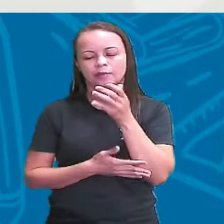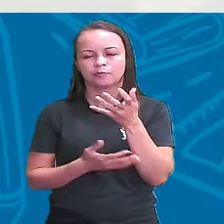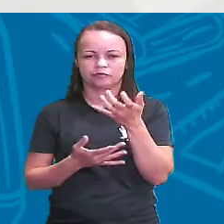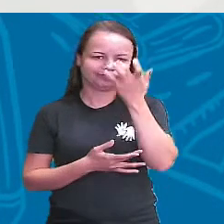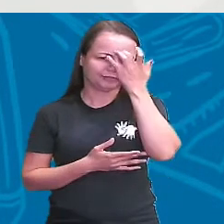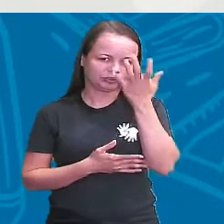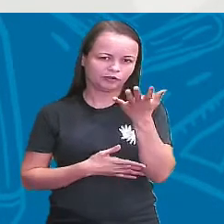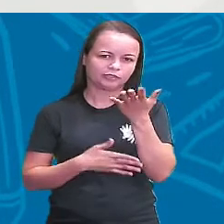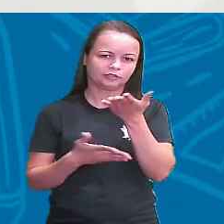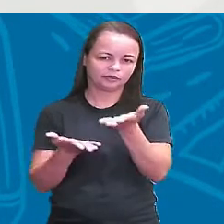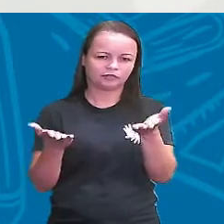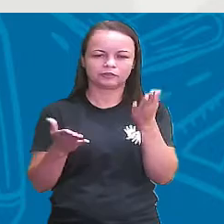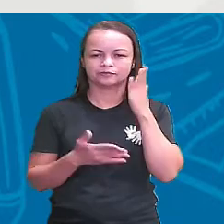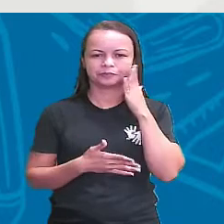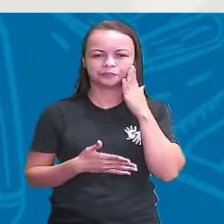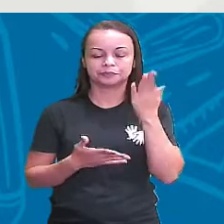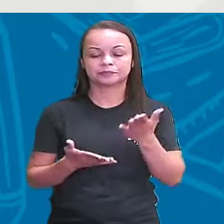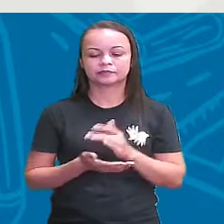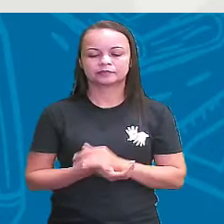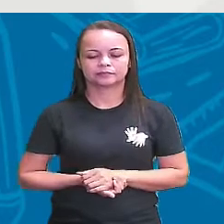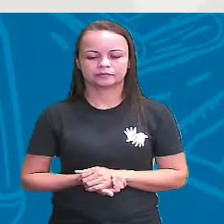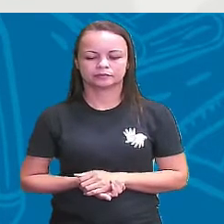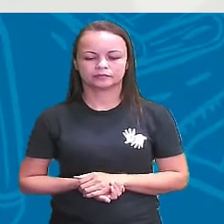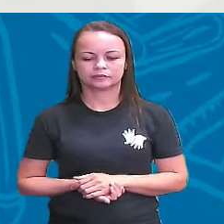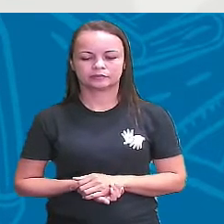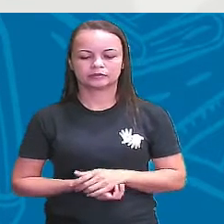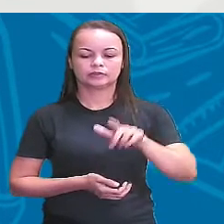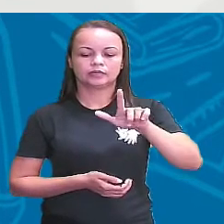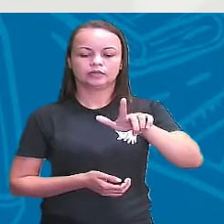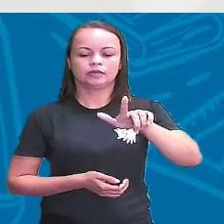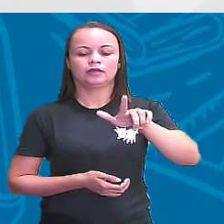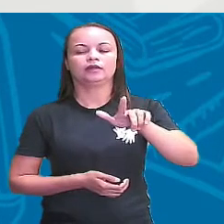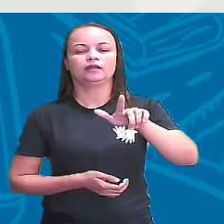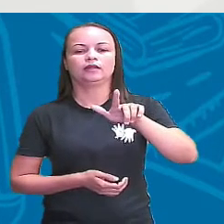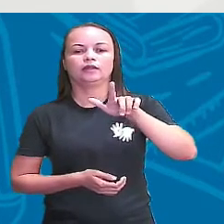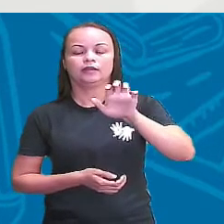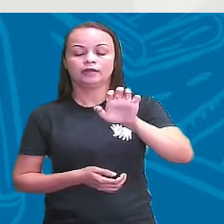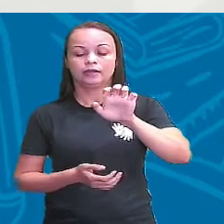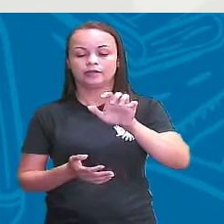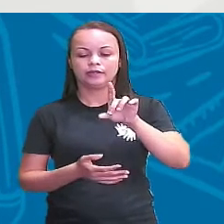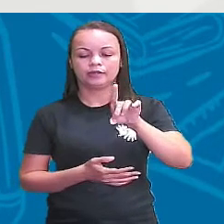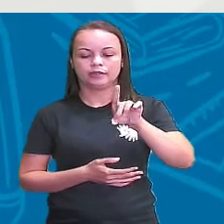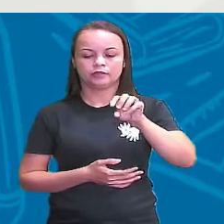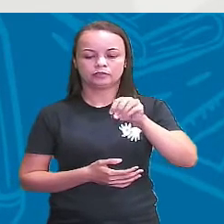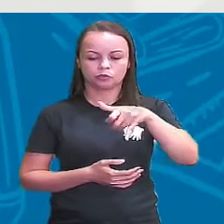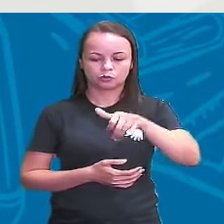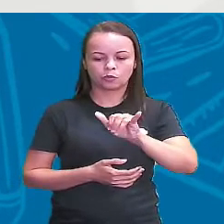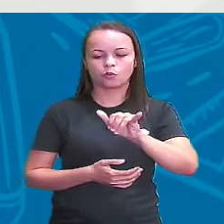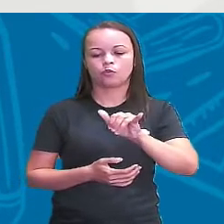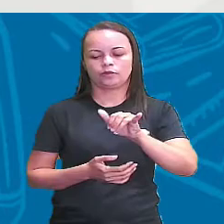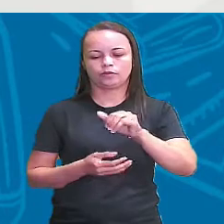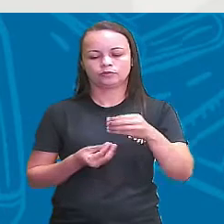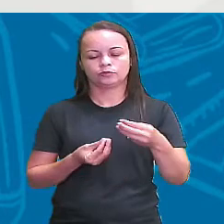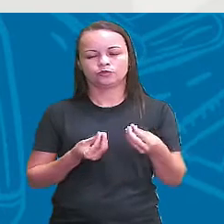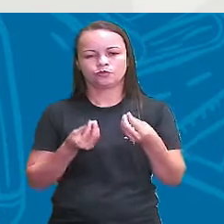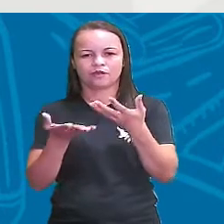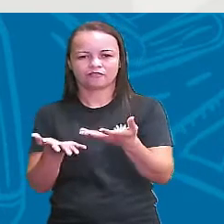mais fácil, né? Le doy el café a José. Quem